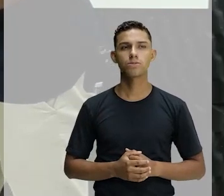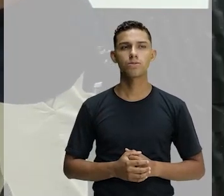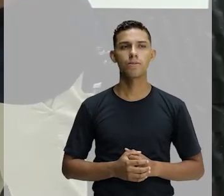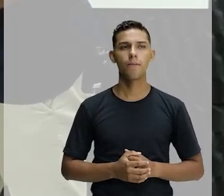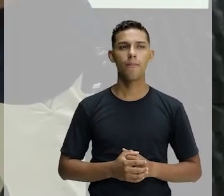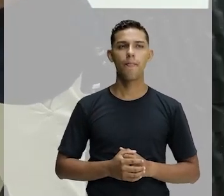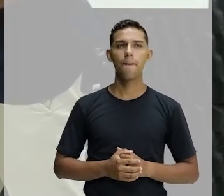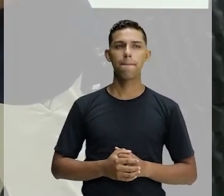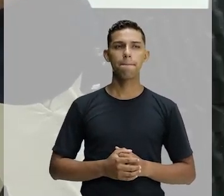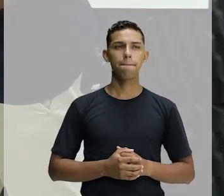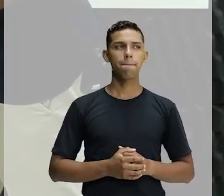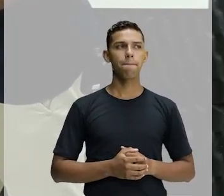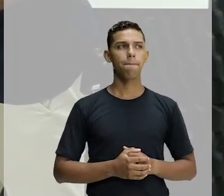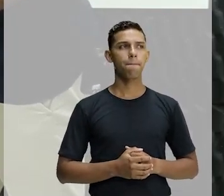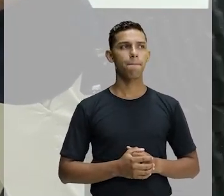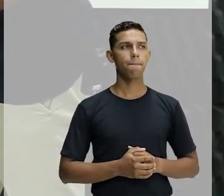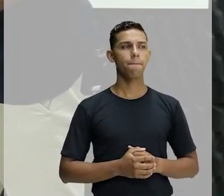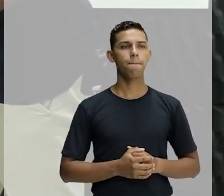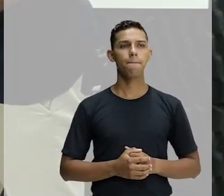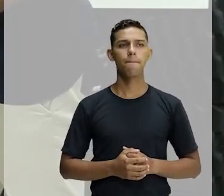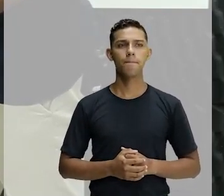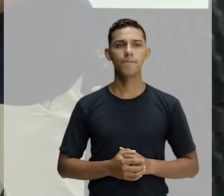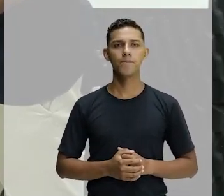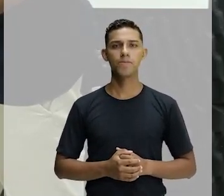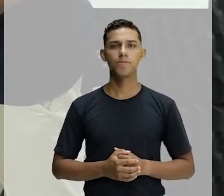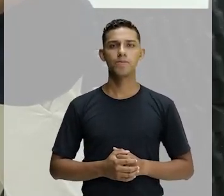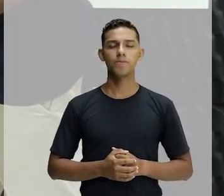quanto na dominância incompleta,